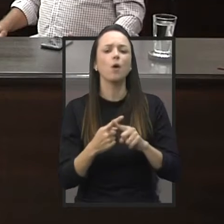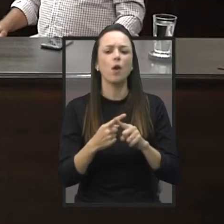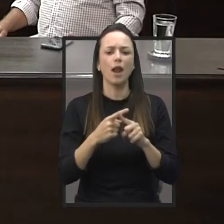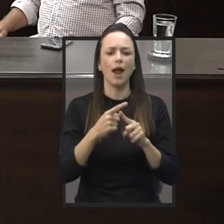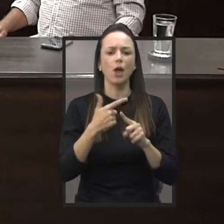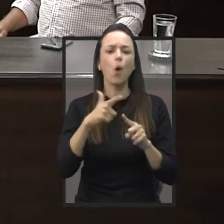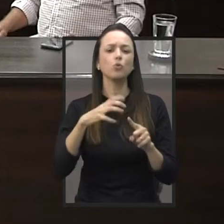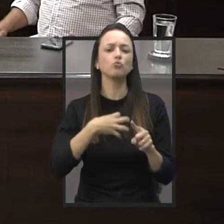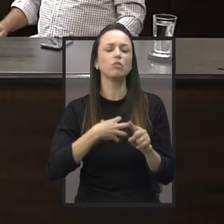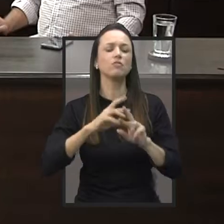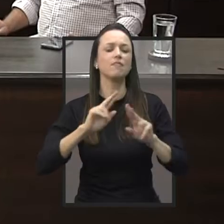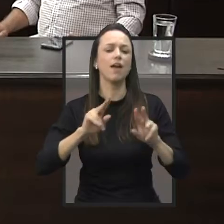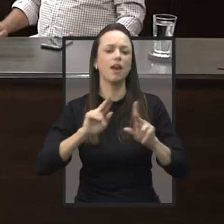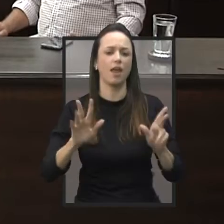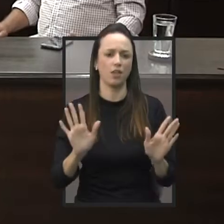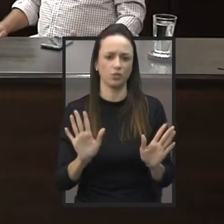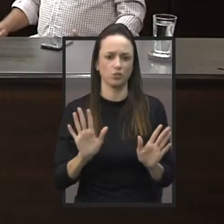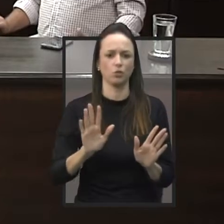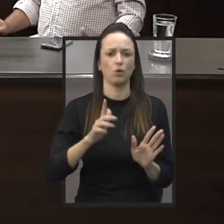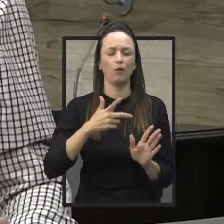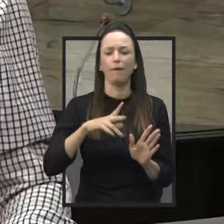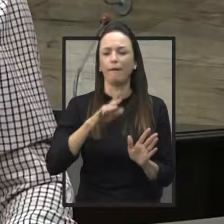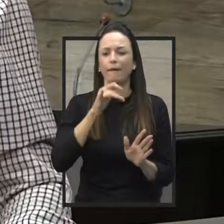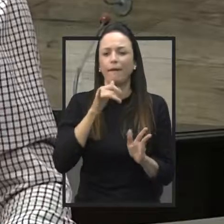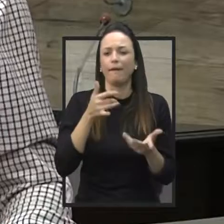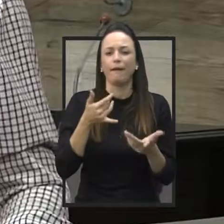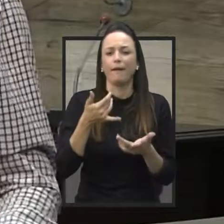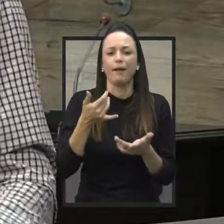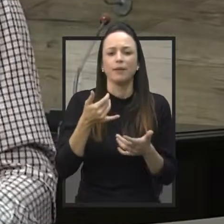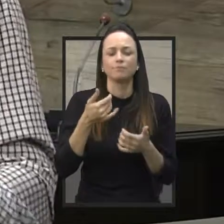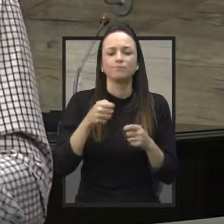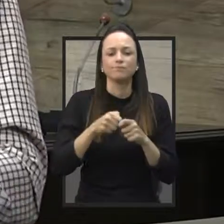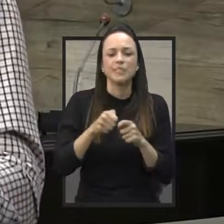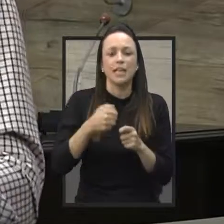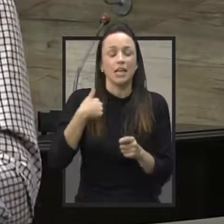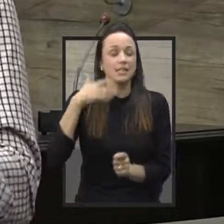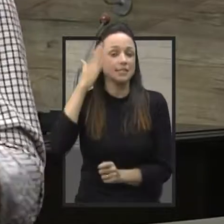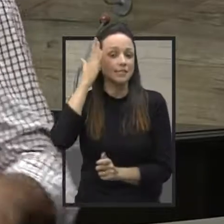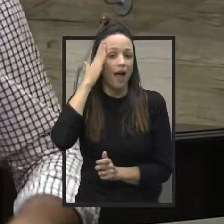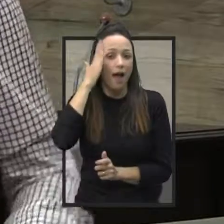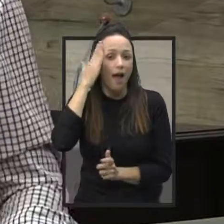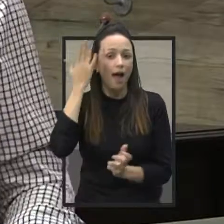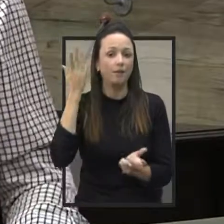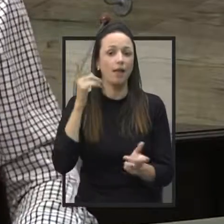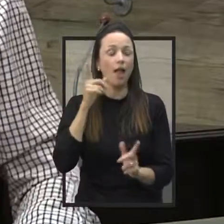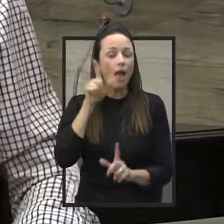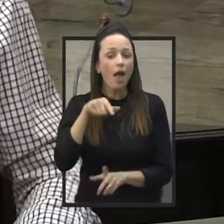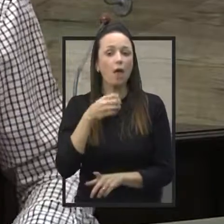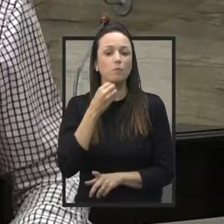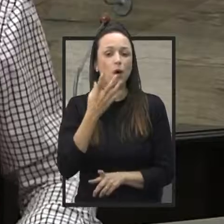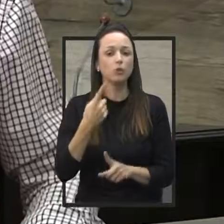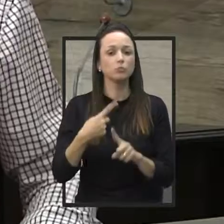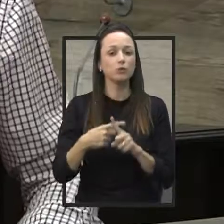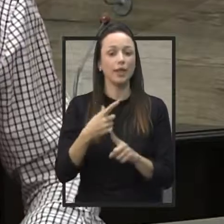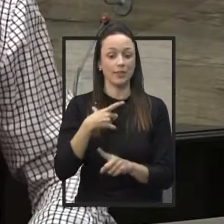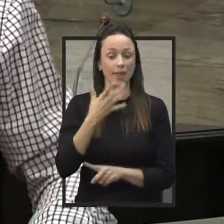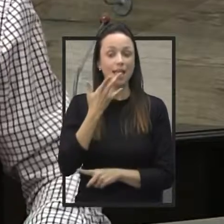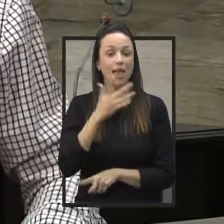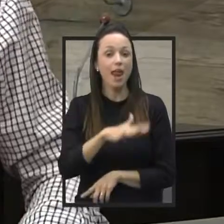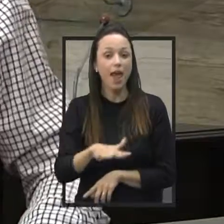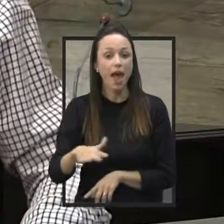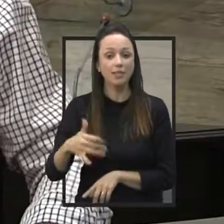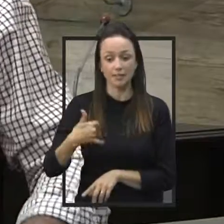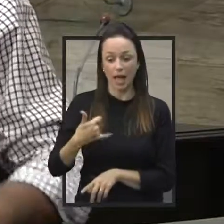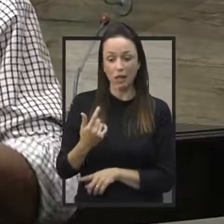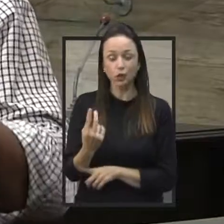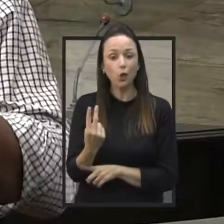realização de outras provas. A realização de outras provas, né? A gente sabe que isso é muito benéfico. Tem crianças de 2,